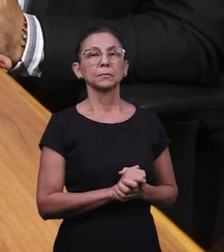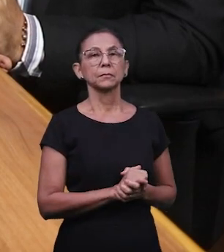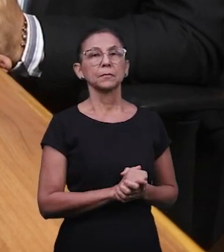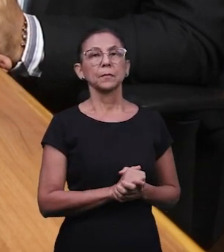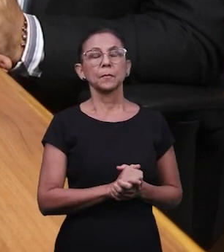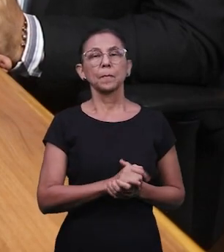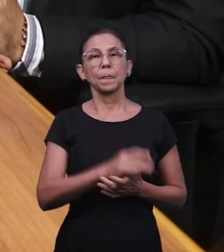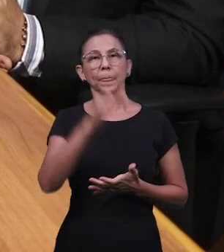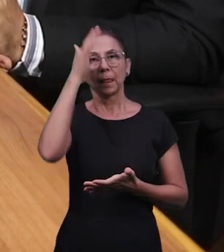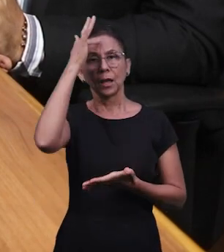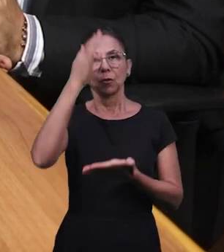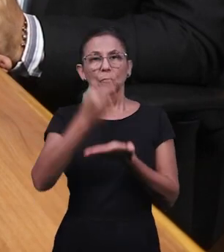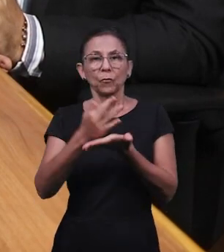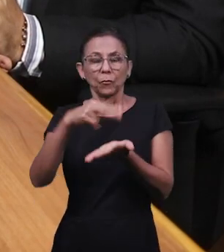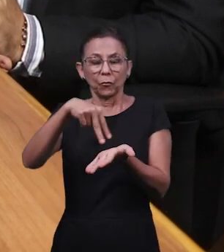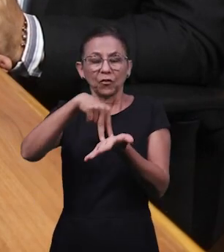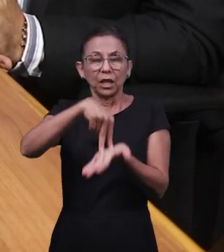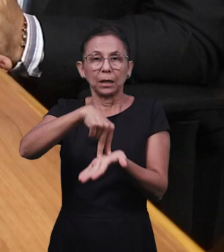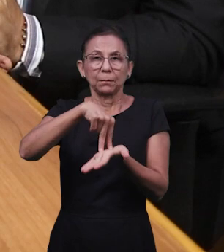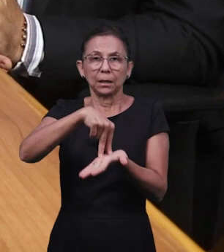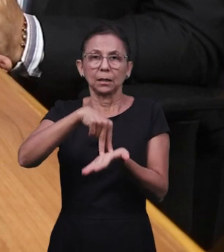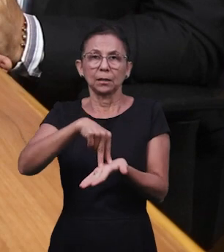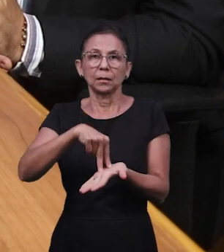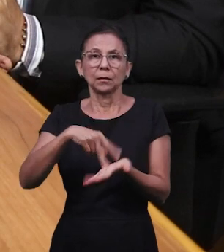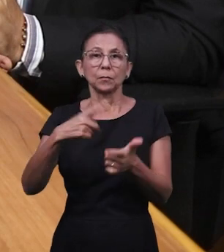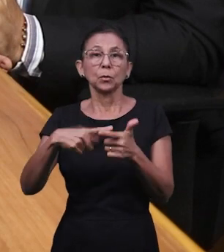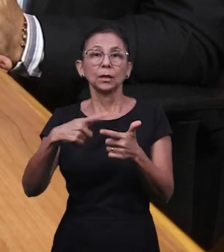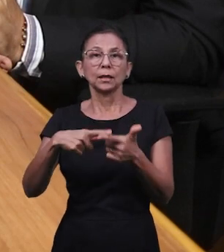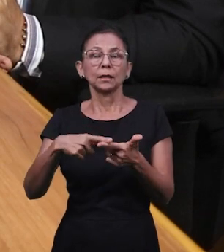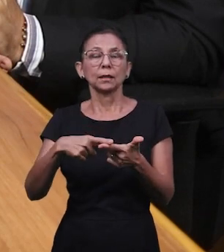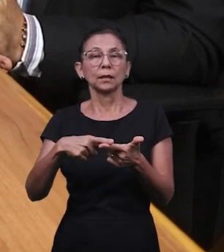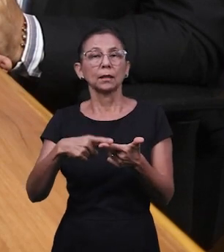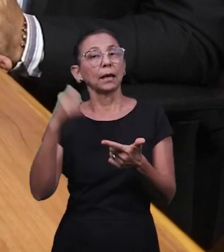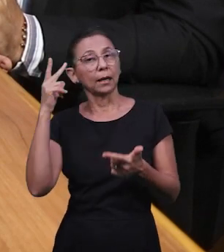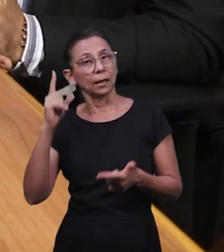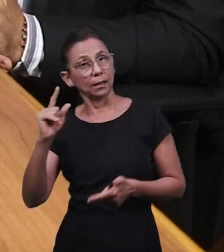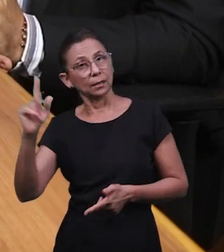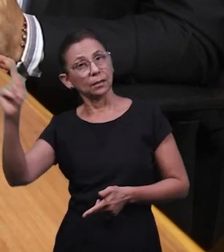assim, a fé é o firme. Por que é firme? Porque é eterna.